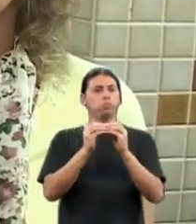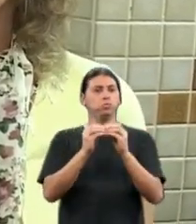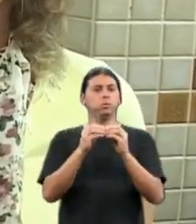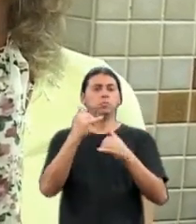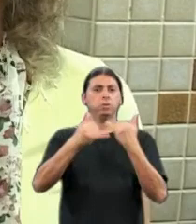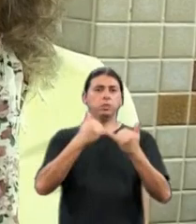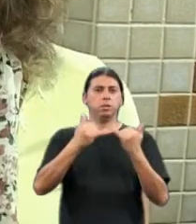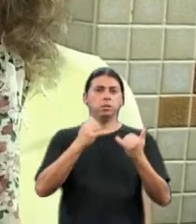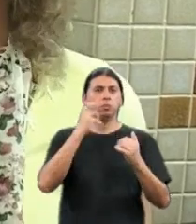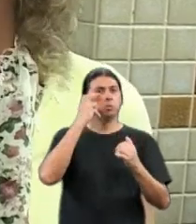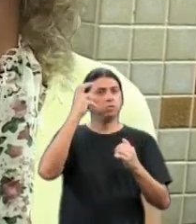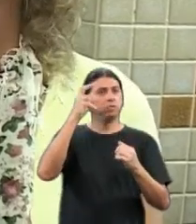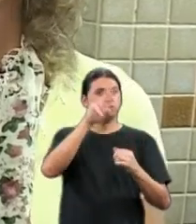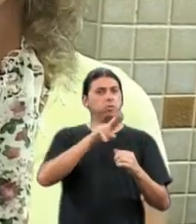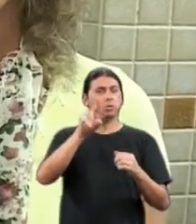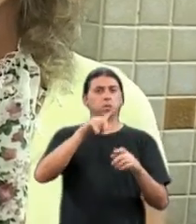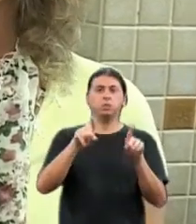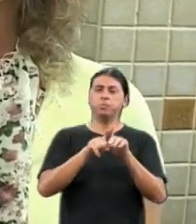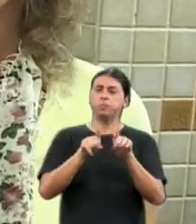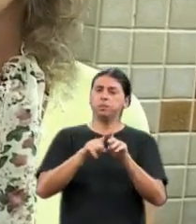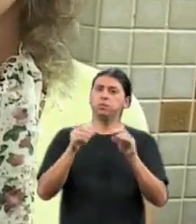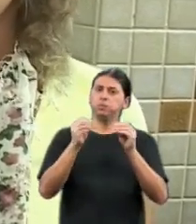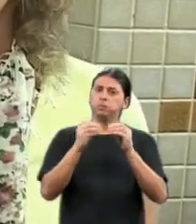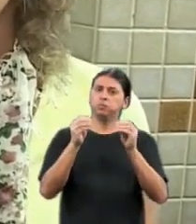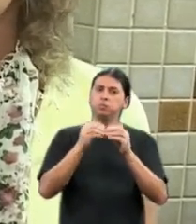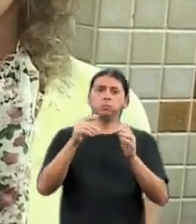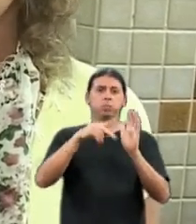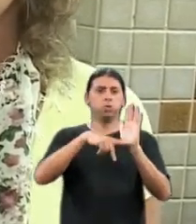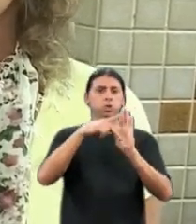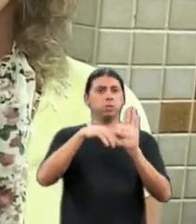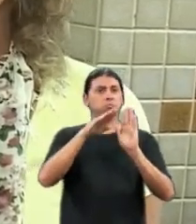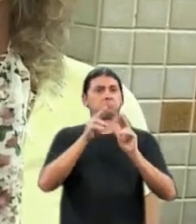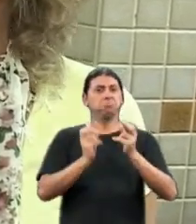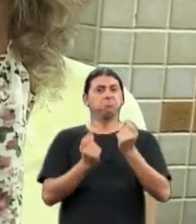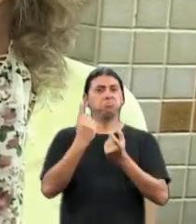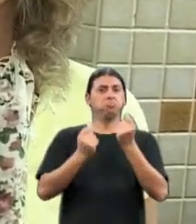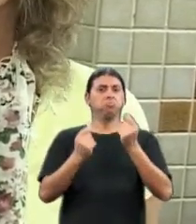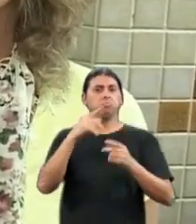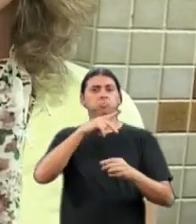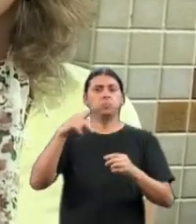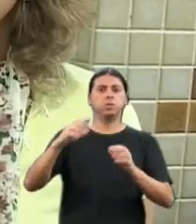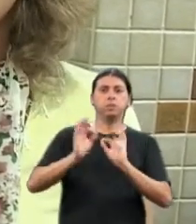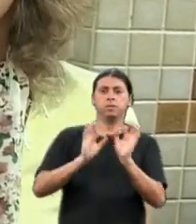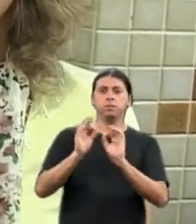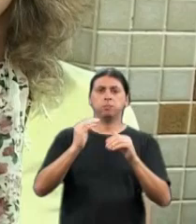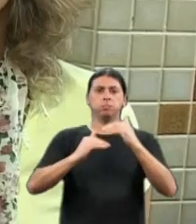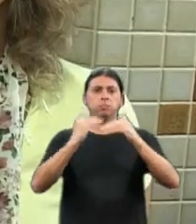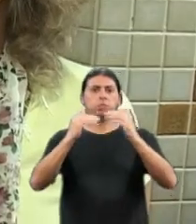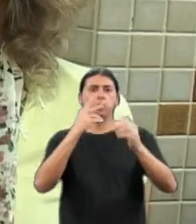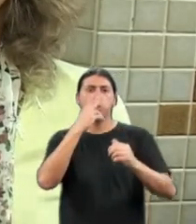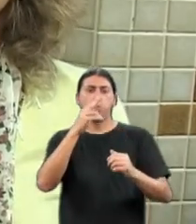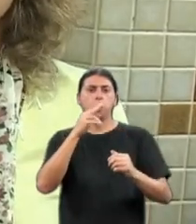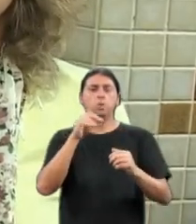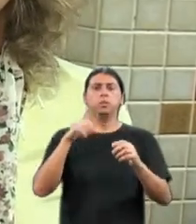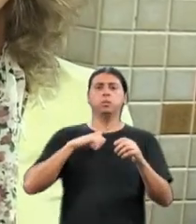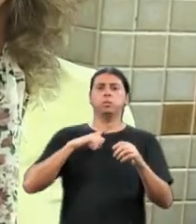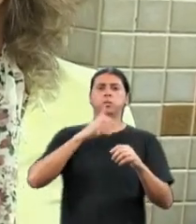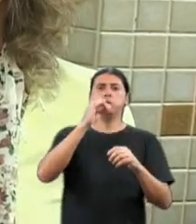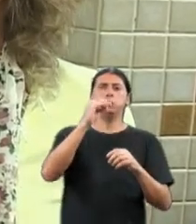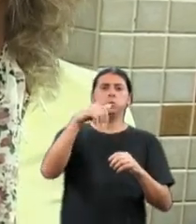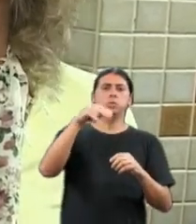lado lúdico deles e tentando juntar com algum projeto que as professoras estejam desenvolvendo. No caso foi os dinossauros e os